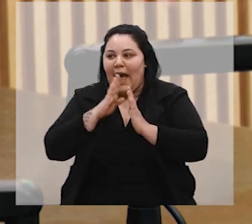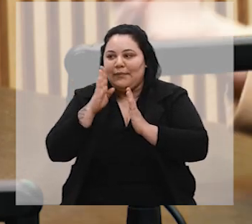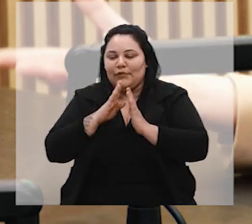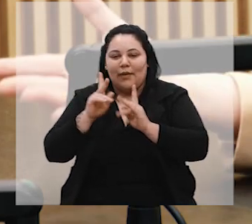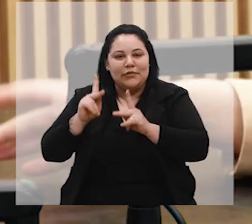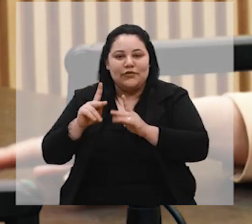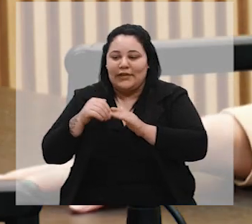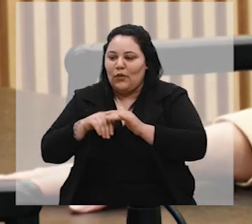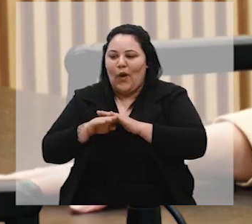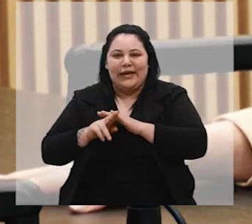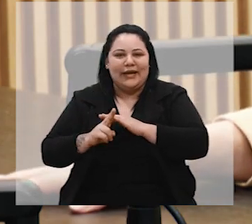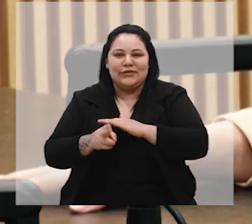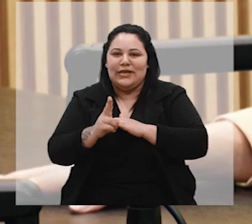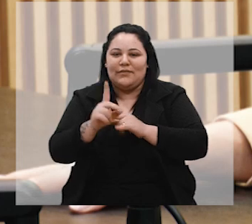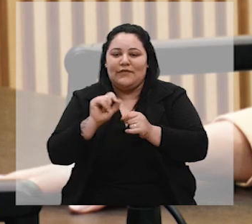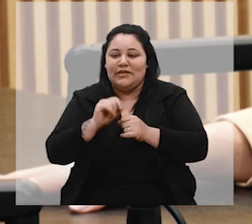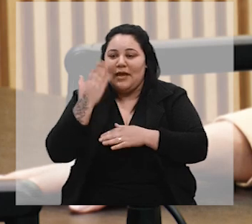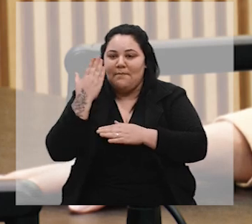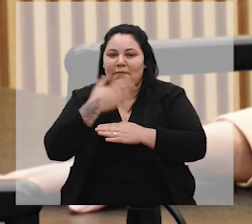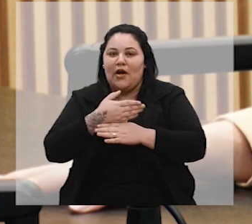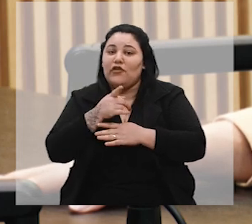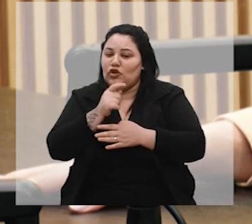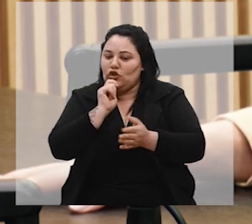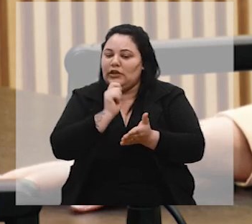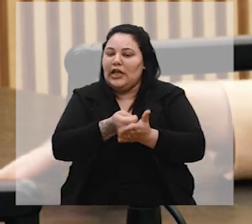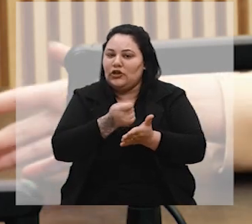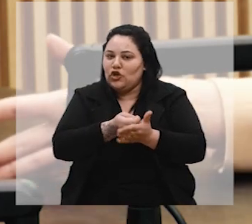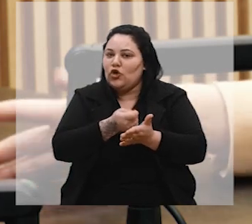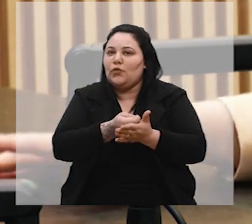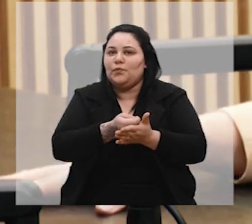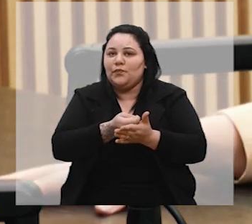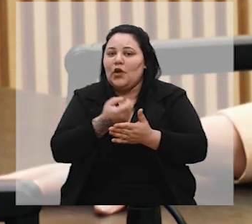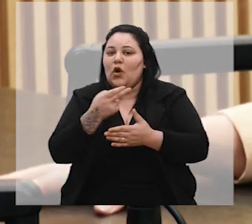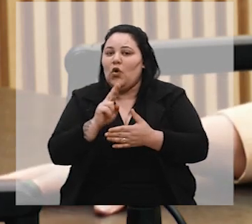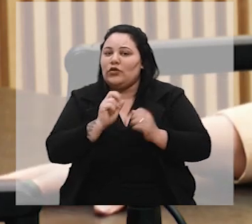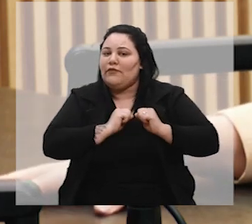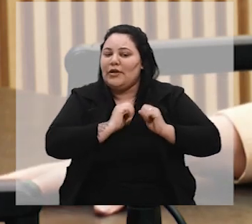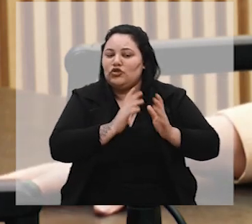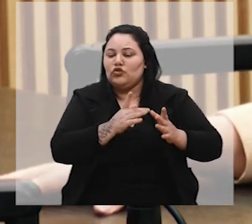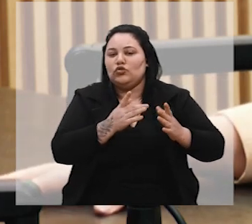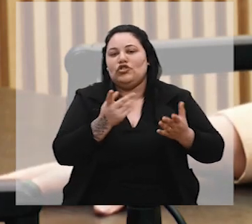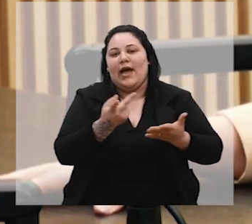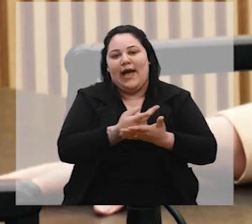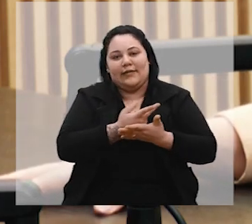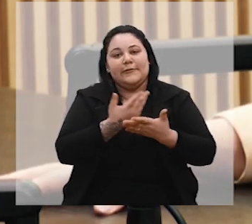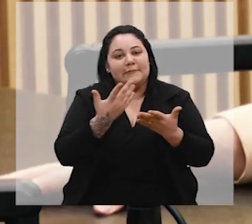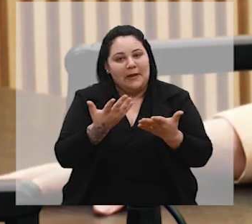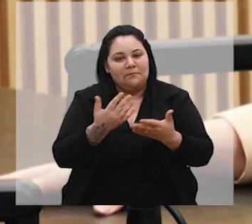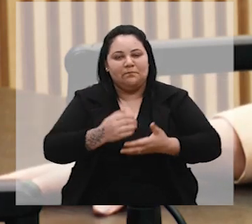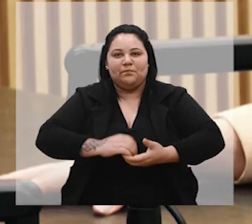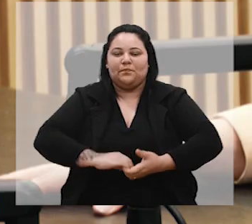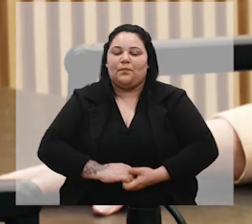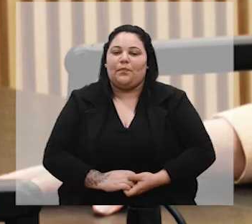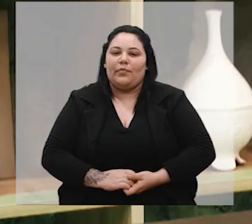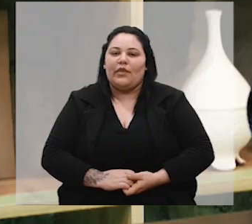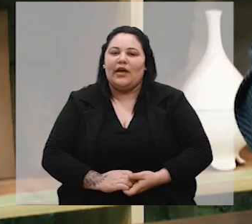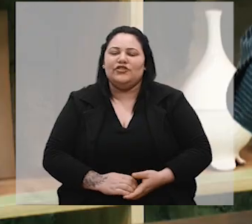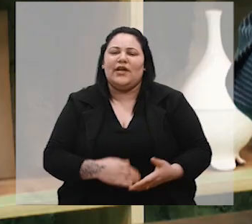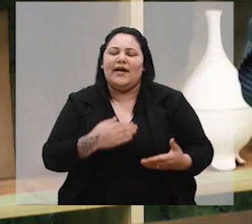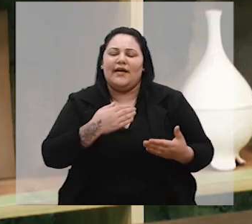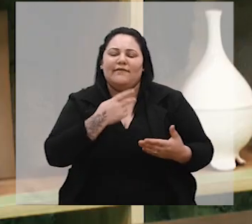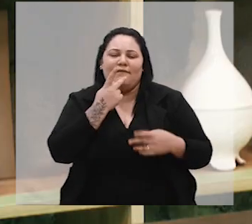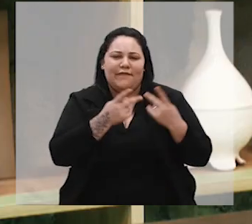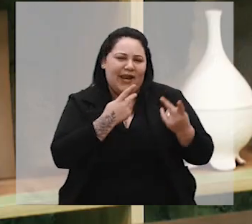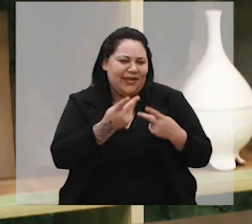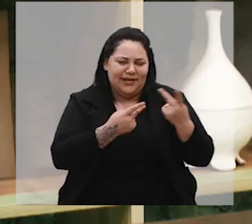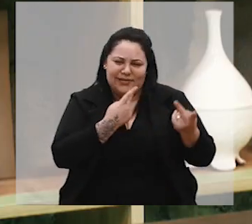eternizar o problema e fazer prova de que você tentou corromper ou agiu de forma inadequada, tá? A gente fala muito sobre